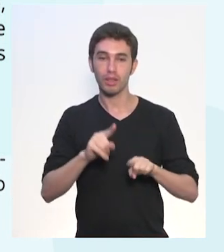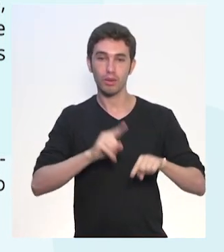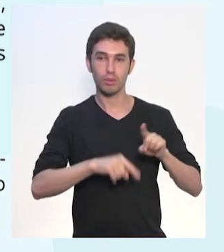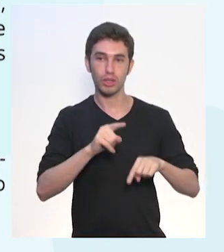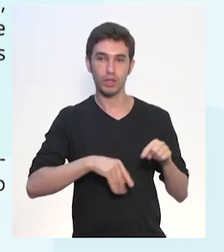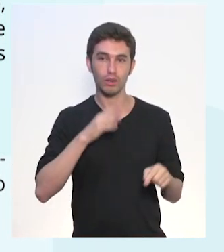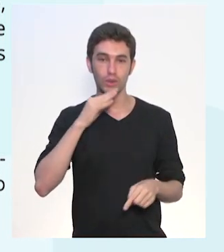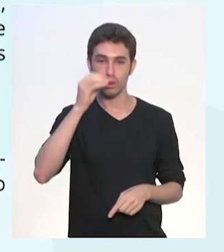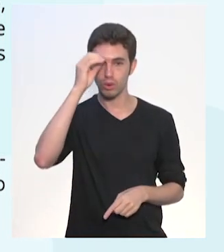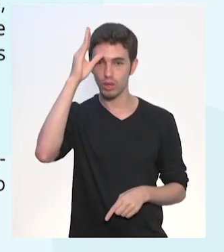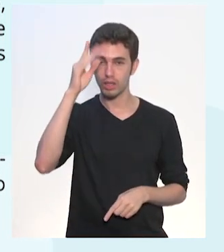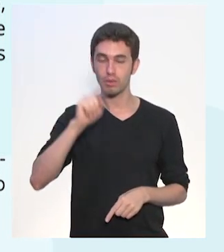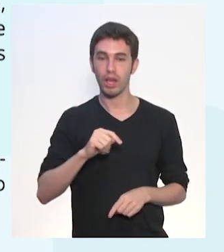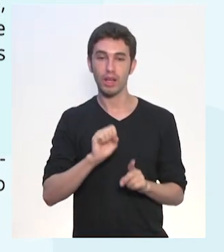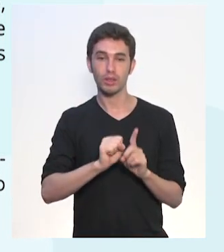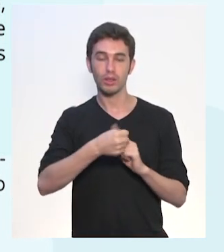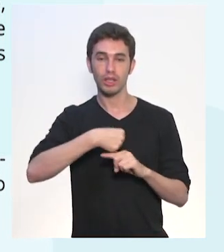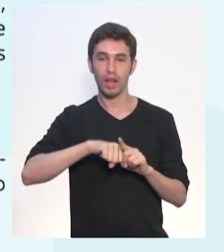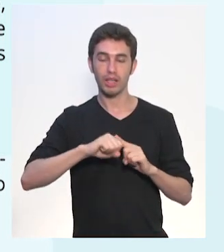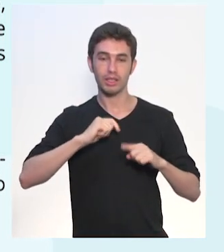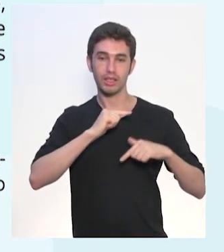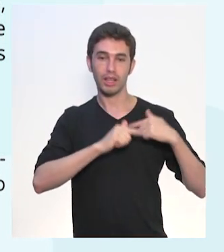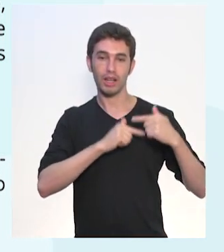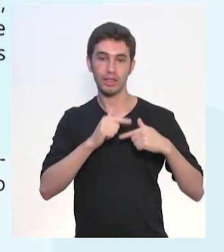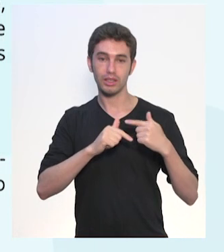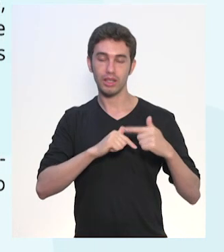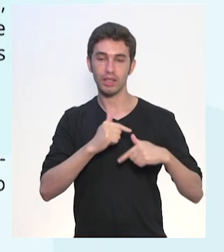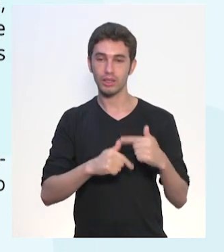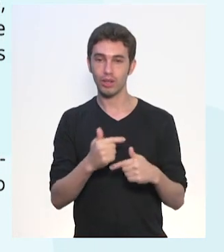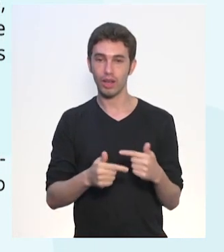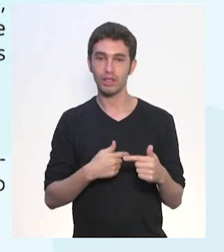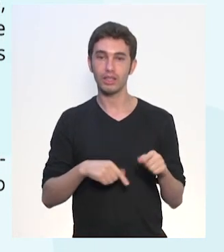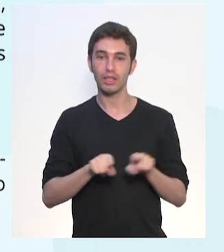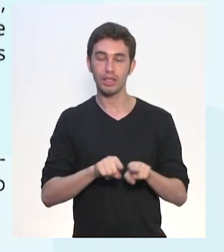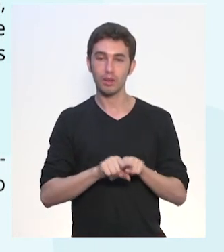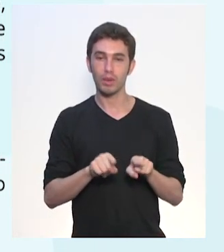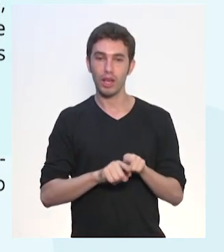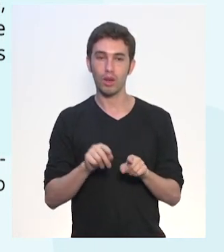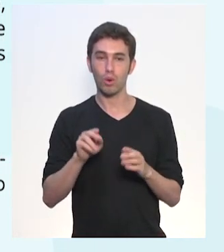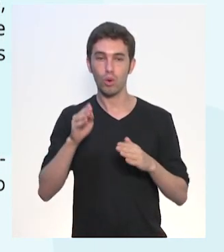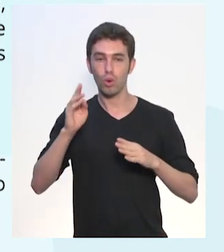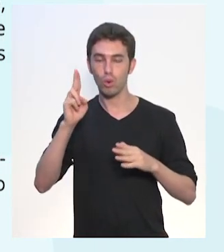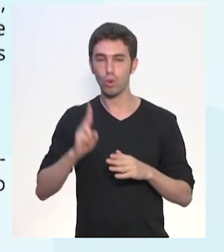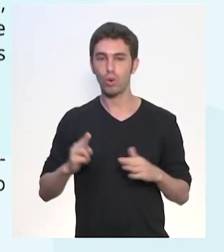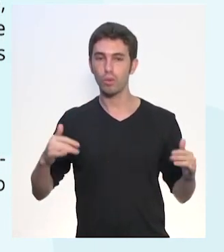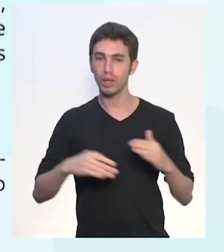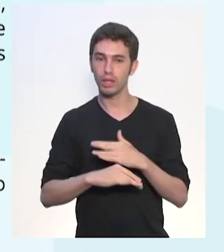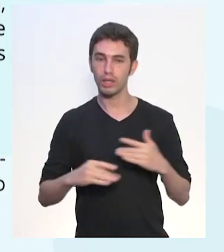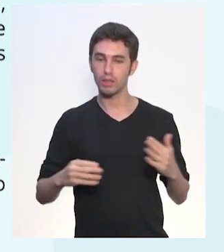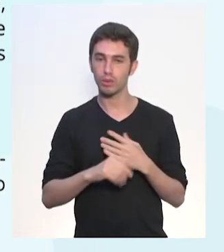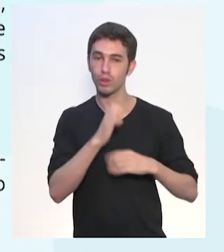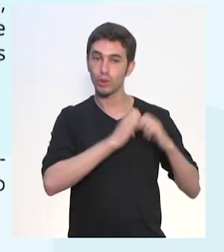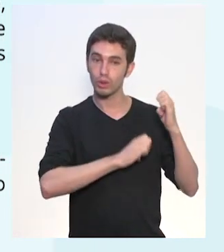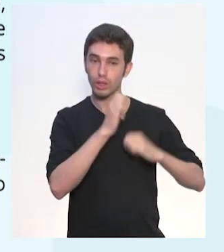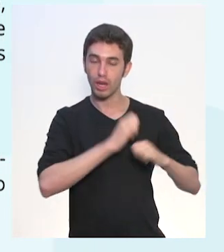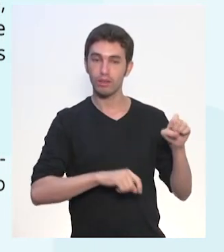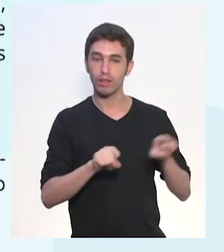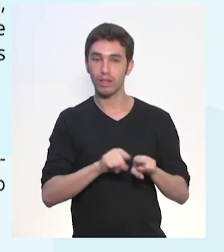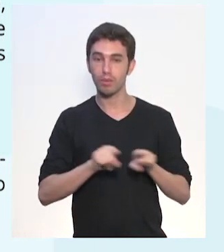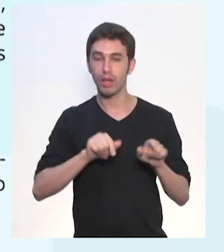tradicionais, urbano-industriais, as transformações da paisagem do território devido ao modo de vida e